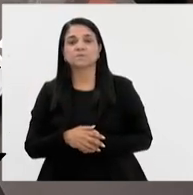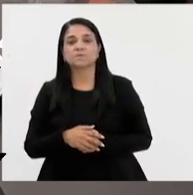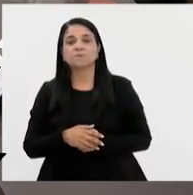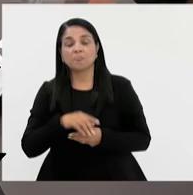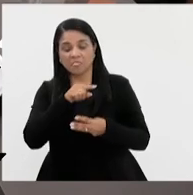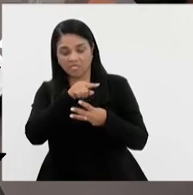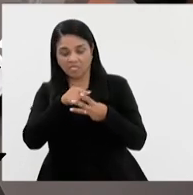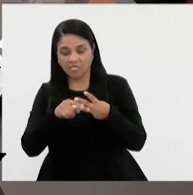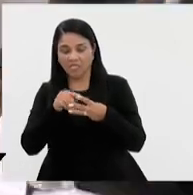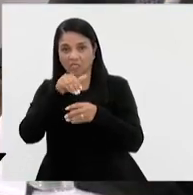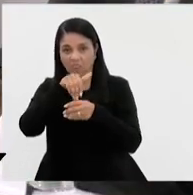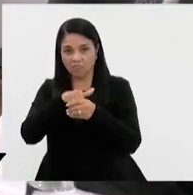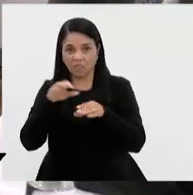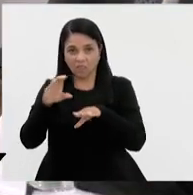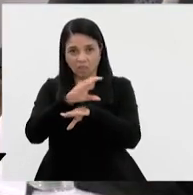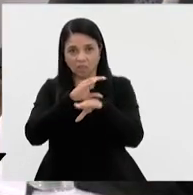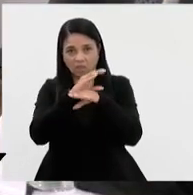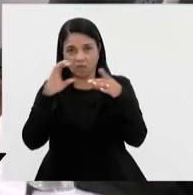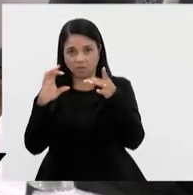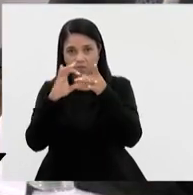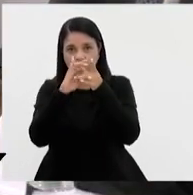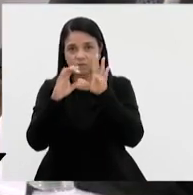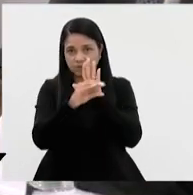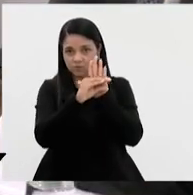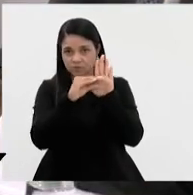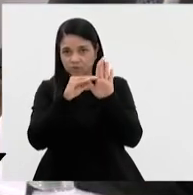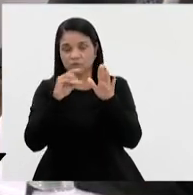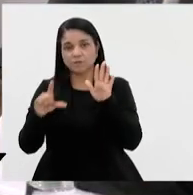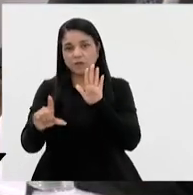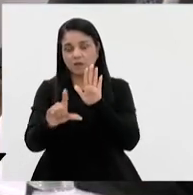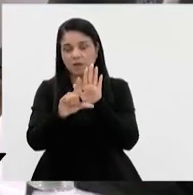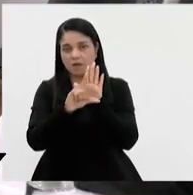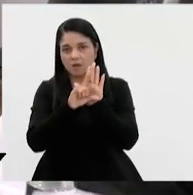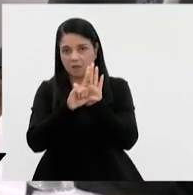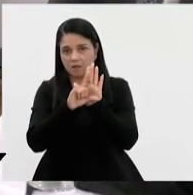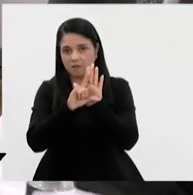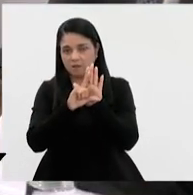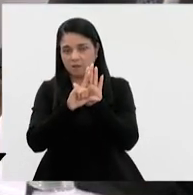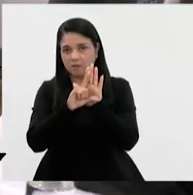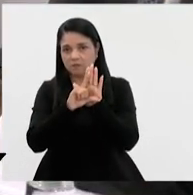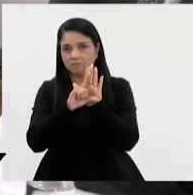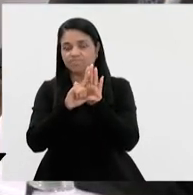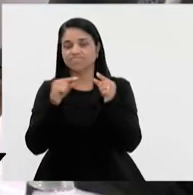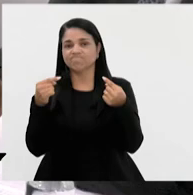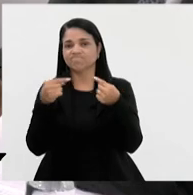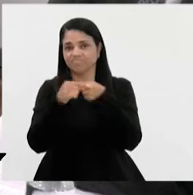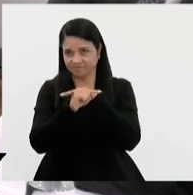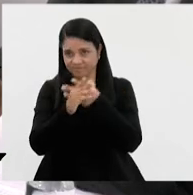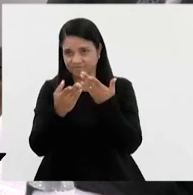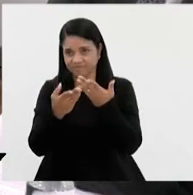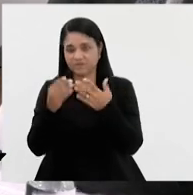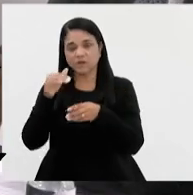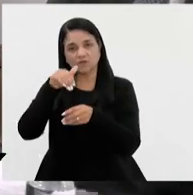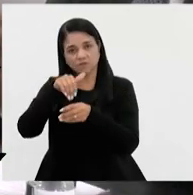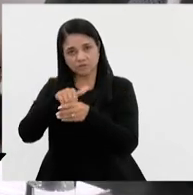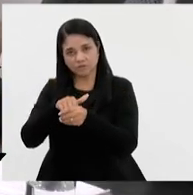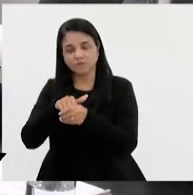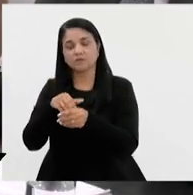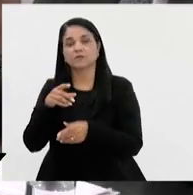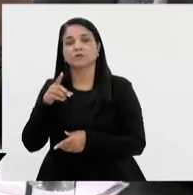3 votos pela constitucionalidade com emendas e pela legalidade, e pela ilegalidade. Como vota o deputado doutor